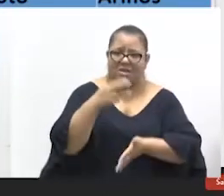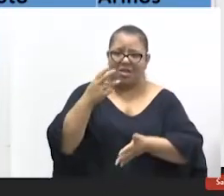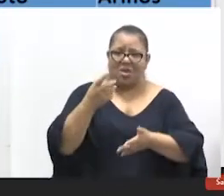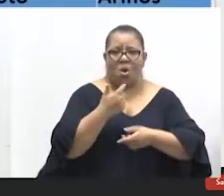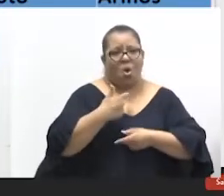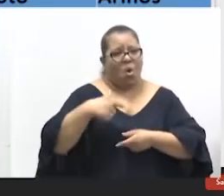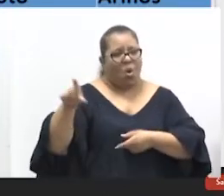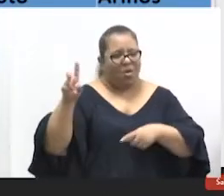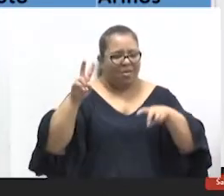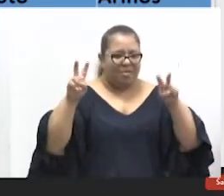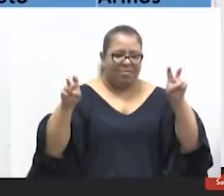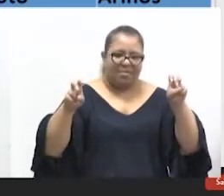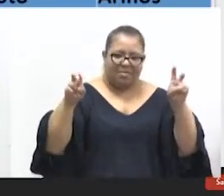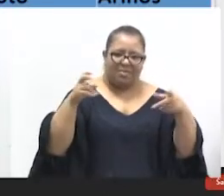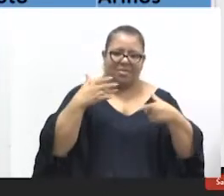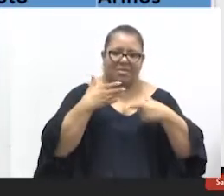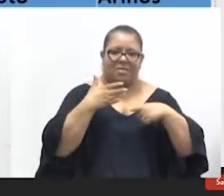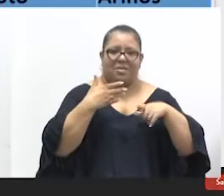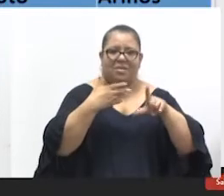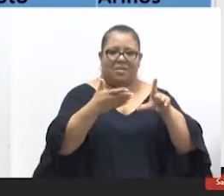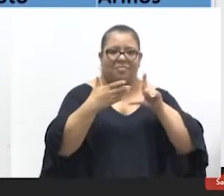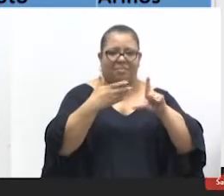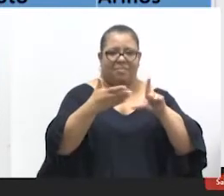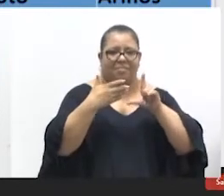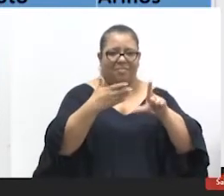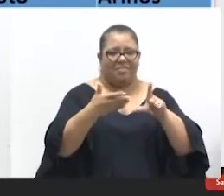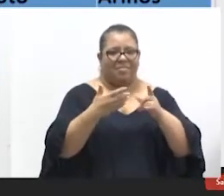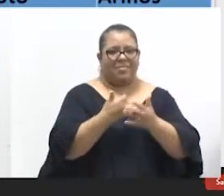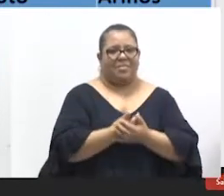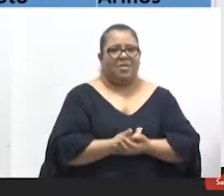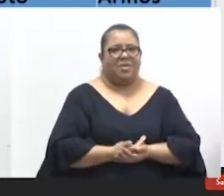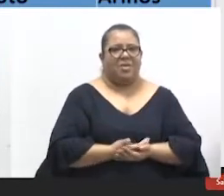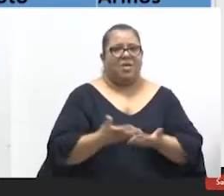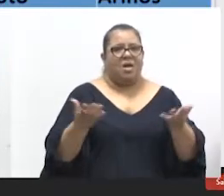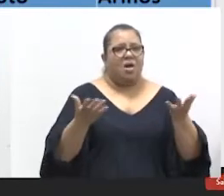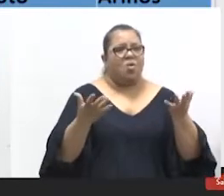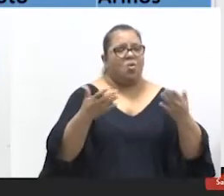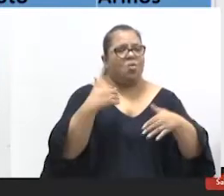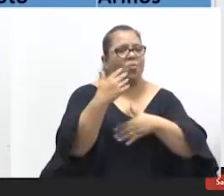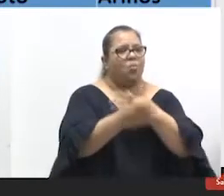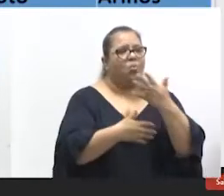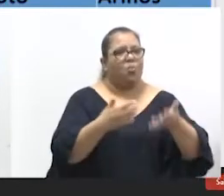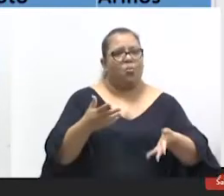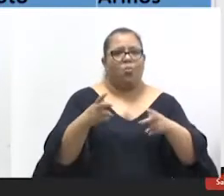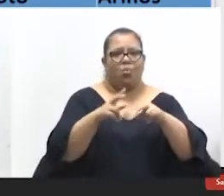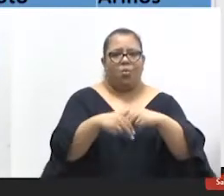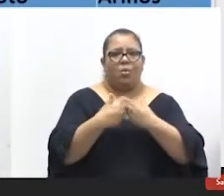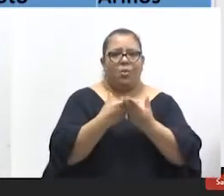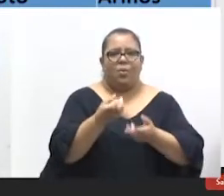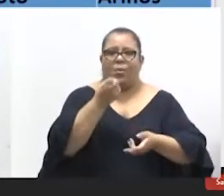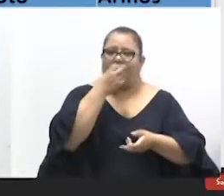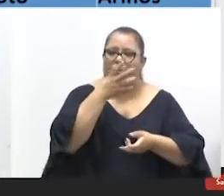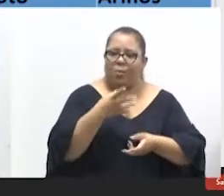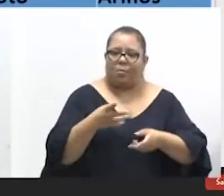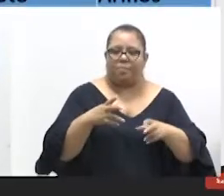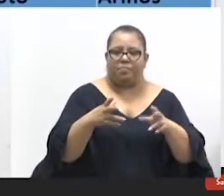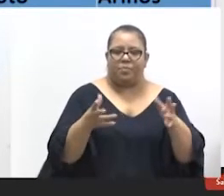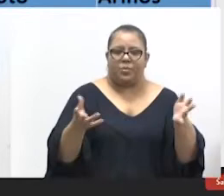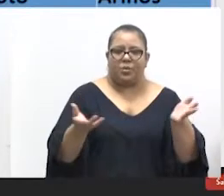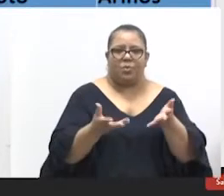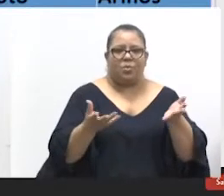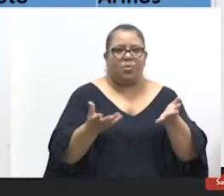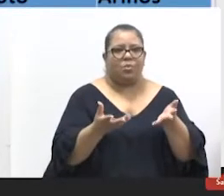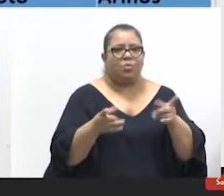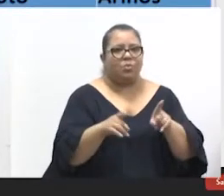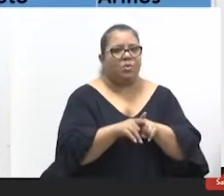outra apresentação, né? E os demais, então, é bem aquém, né?